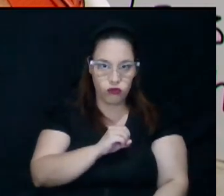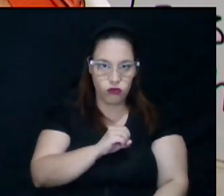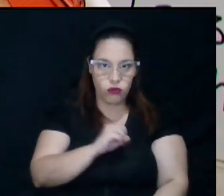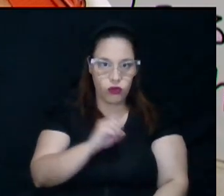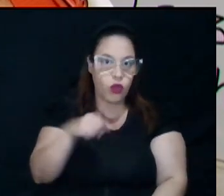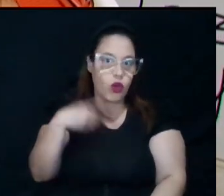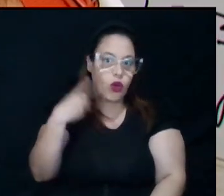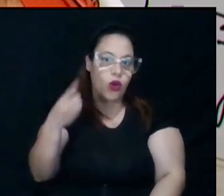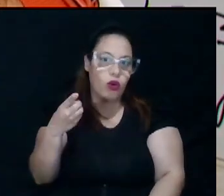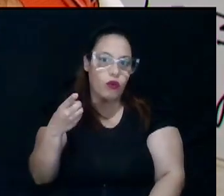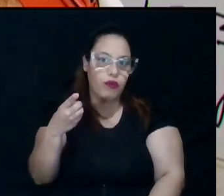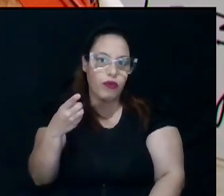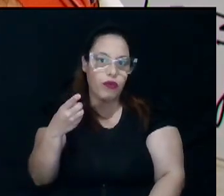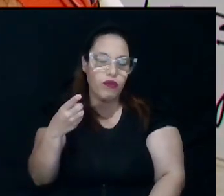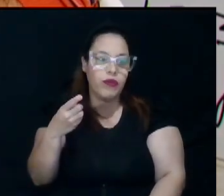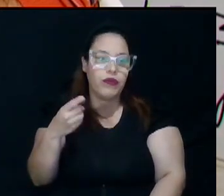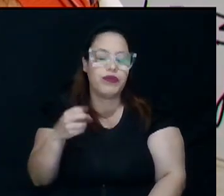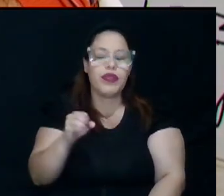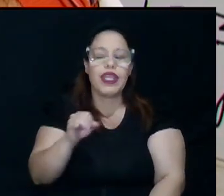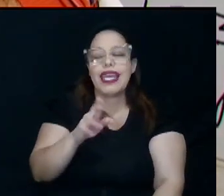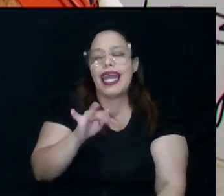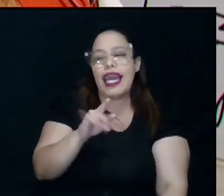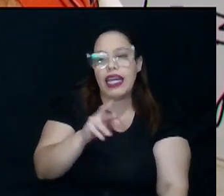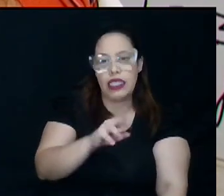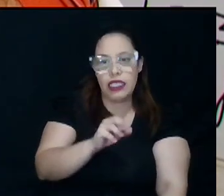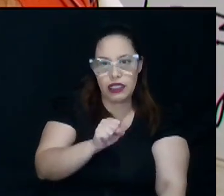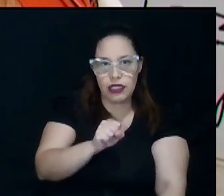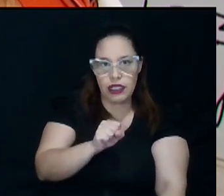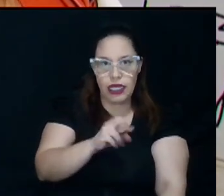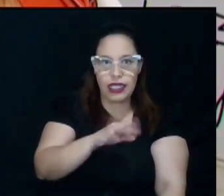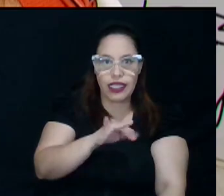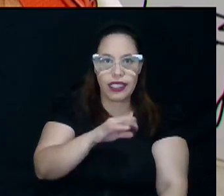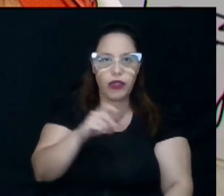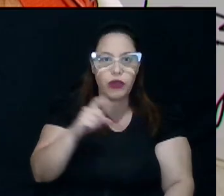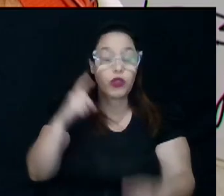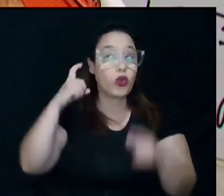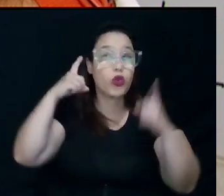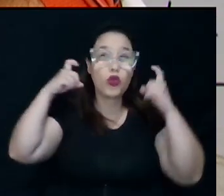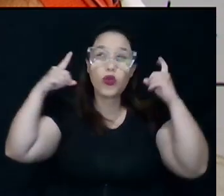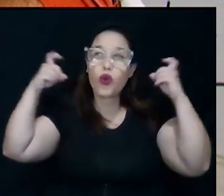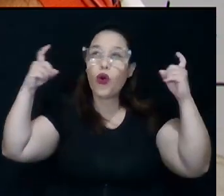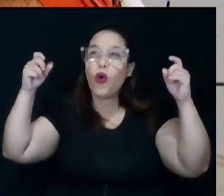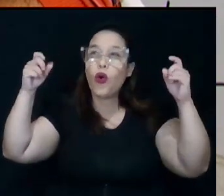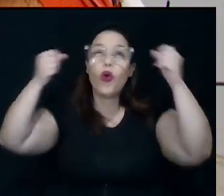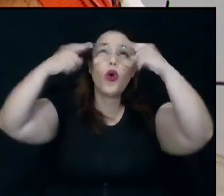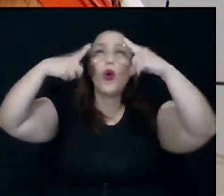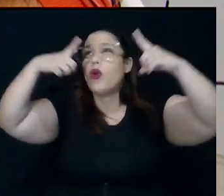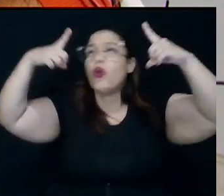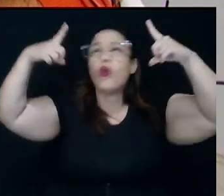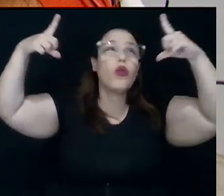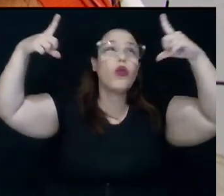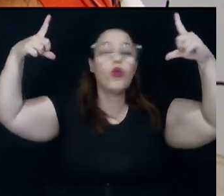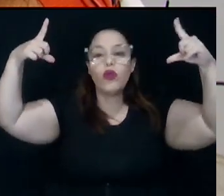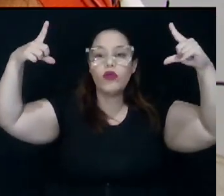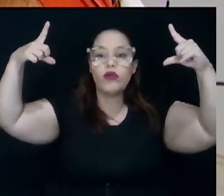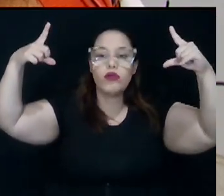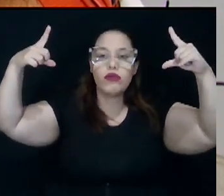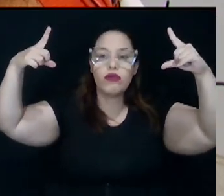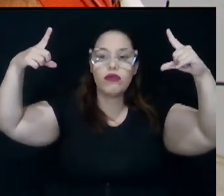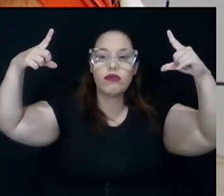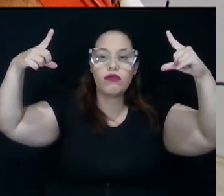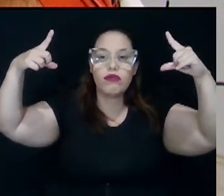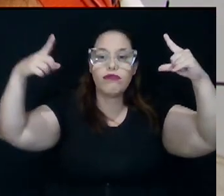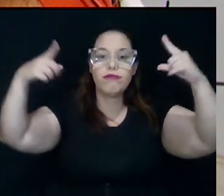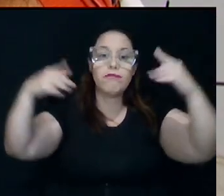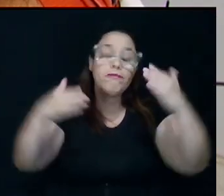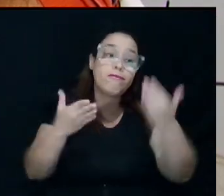nas Estrelas, trabalhar questões de som, de luz, como é que isso se propaga. Então, a depender do contexto e do